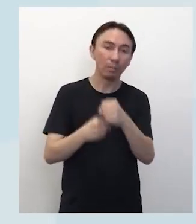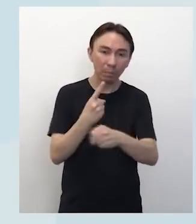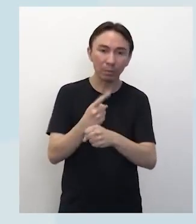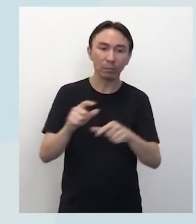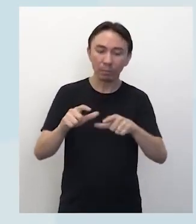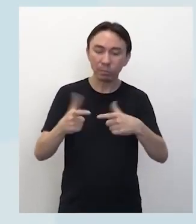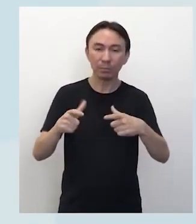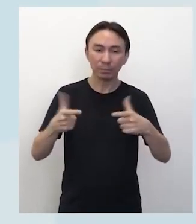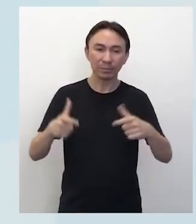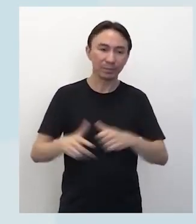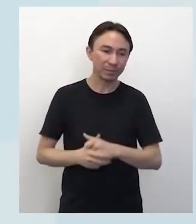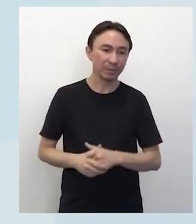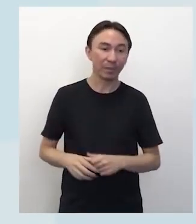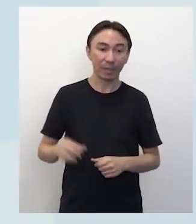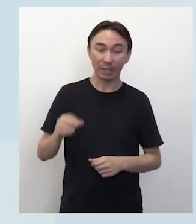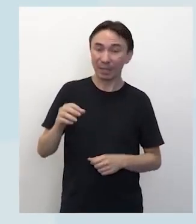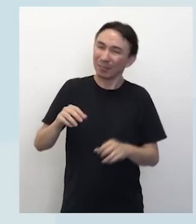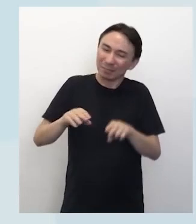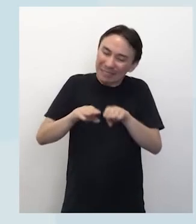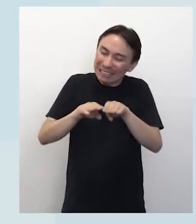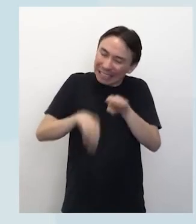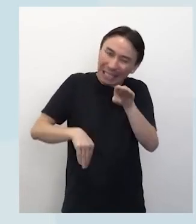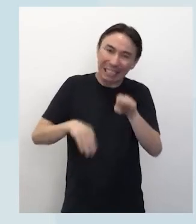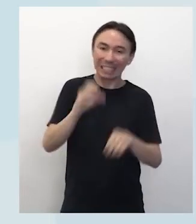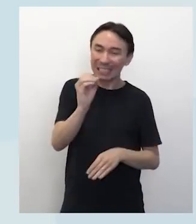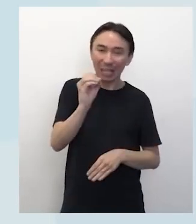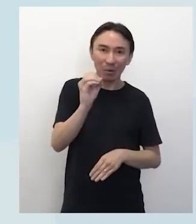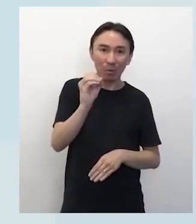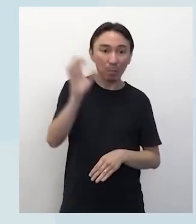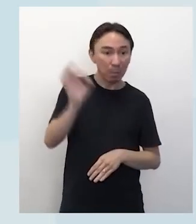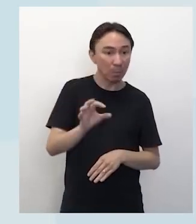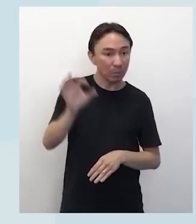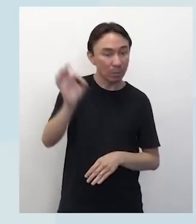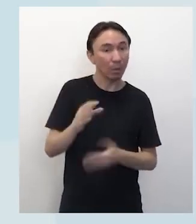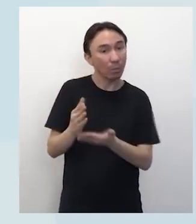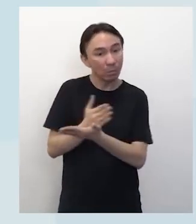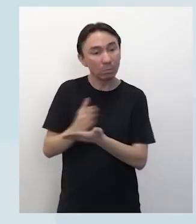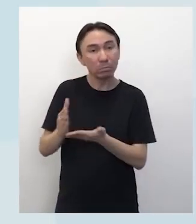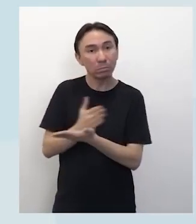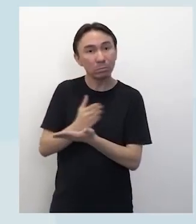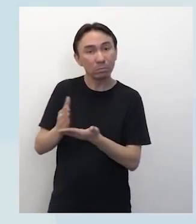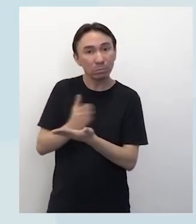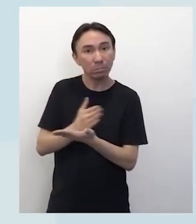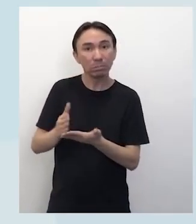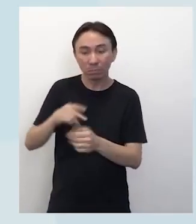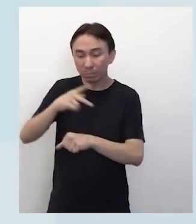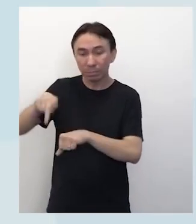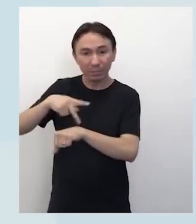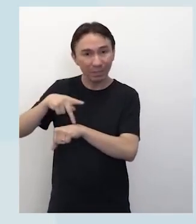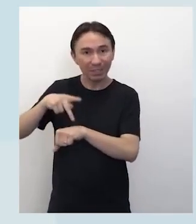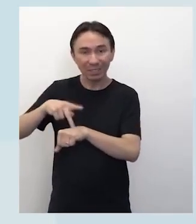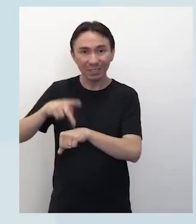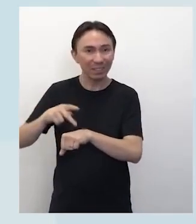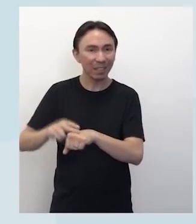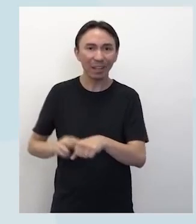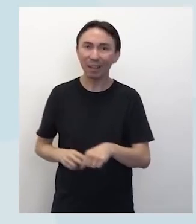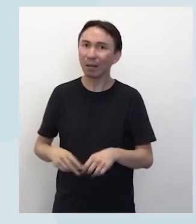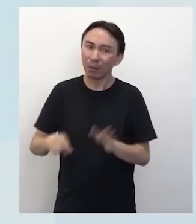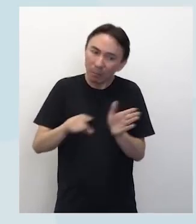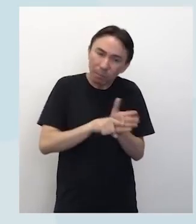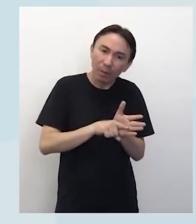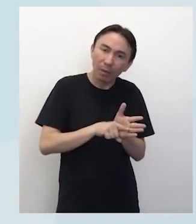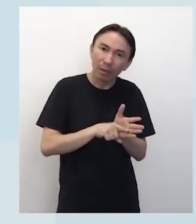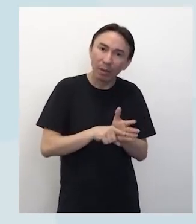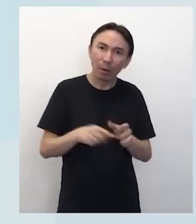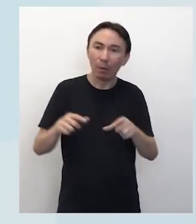lá menos de 0%, já tem países que estão negativamente, né? Ou seja, em vez de aumentar a população, está